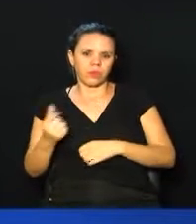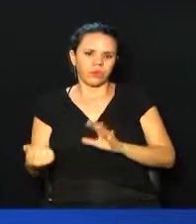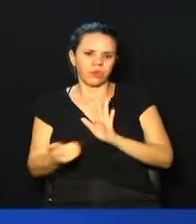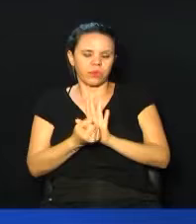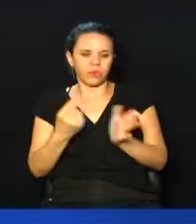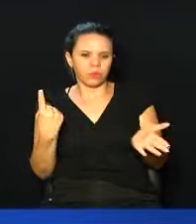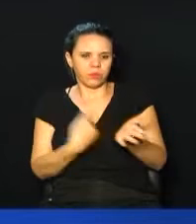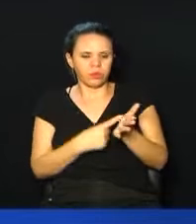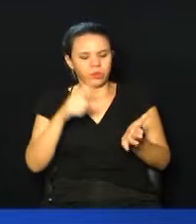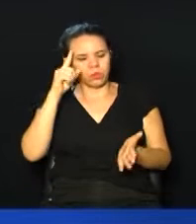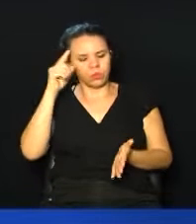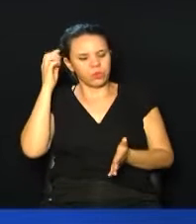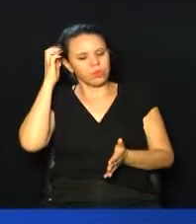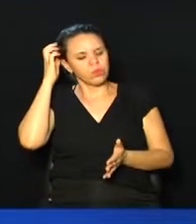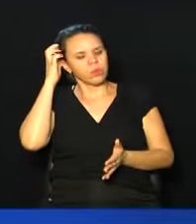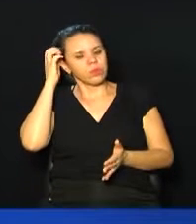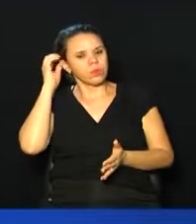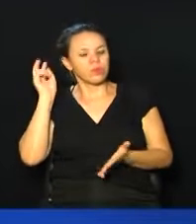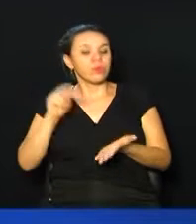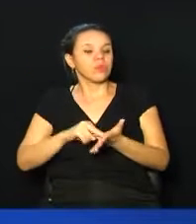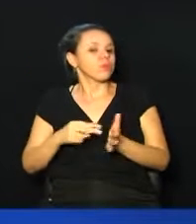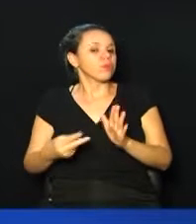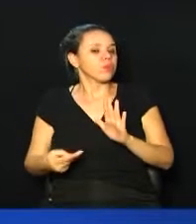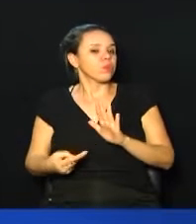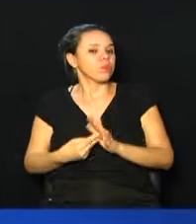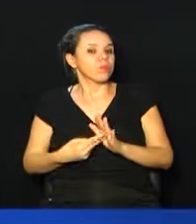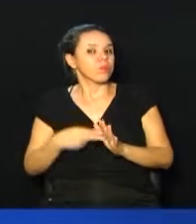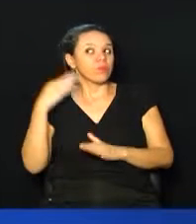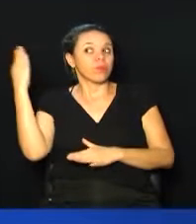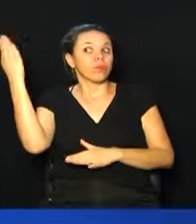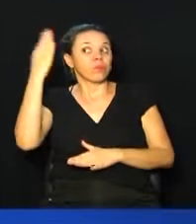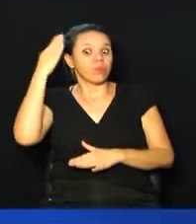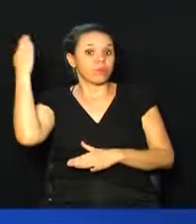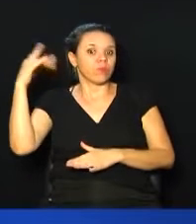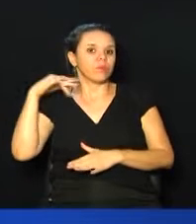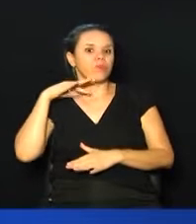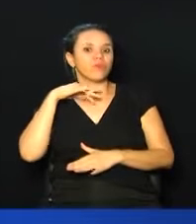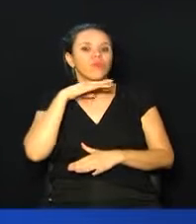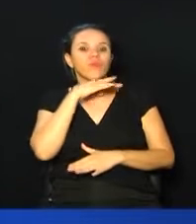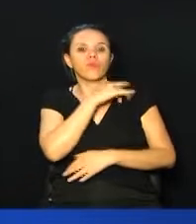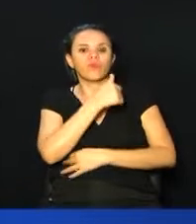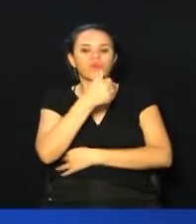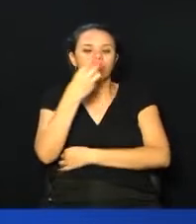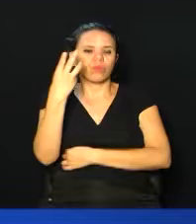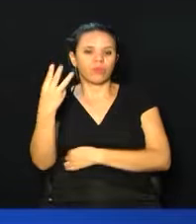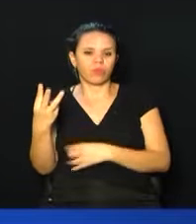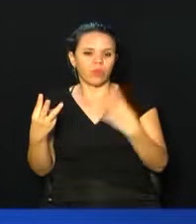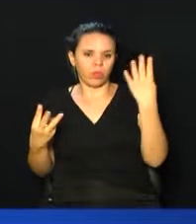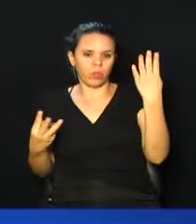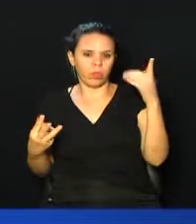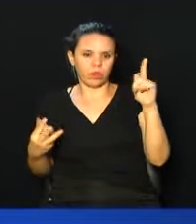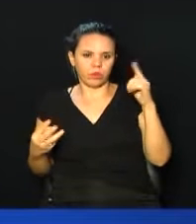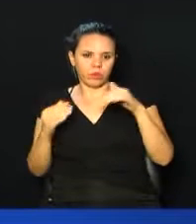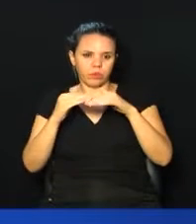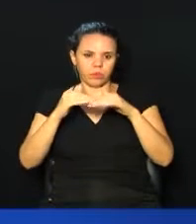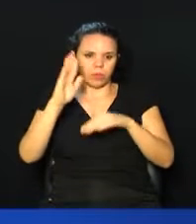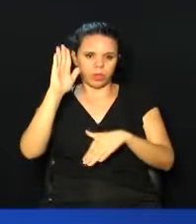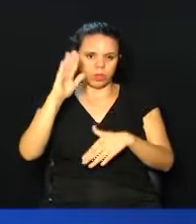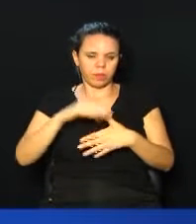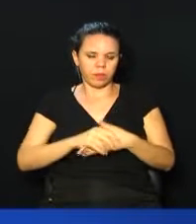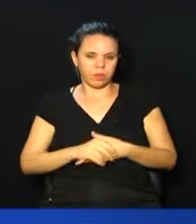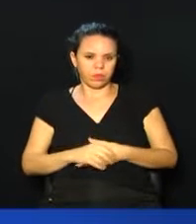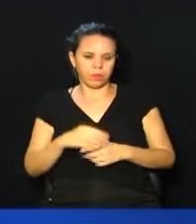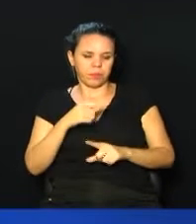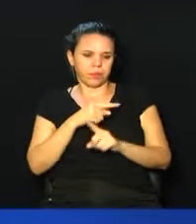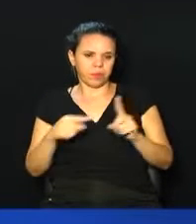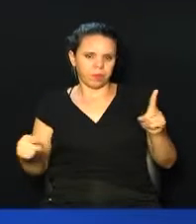nos últimos dias. Isso se deve às altas temperaturas. Nós estamos aí com 3, 4 graus ou até mais acima da